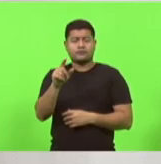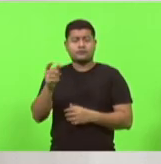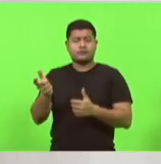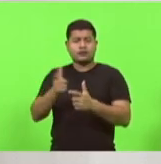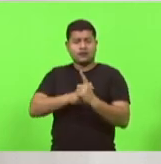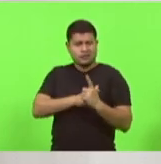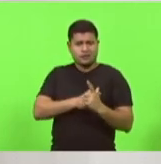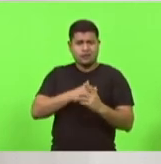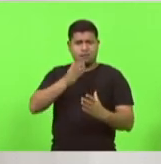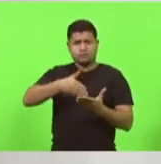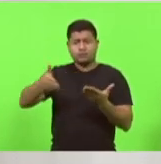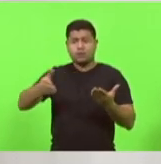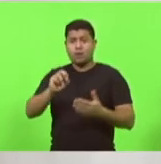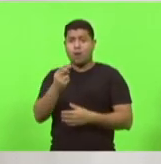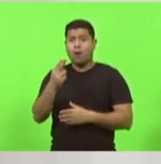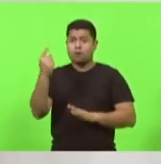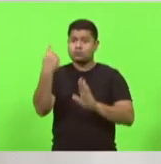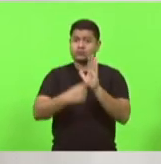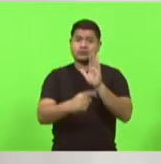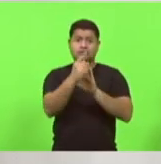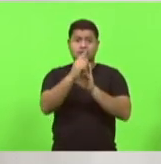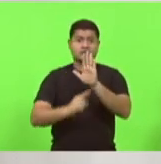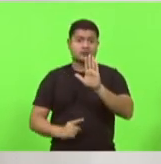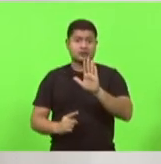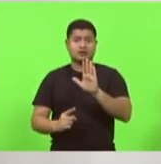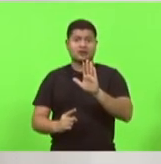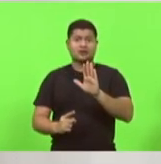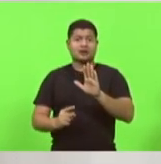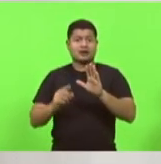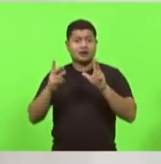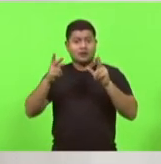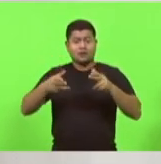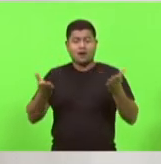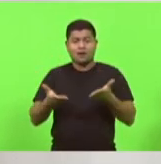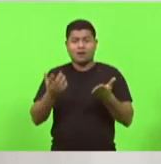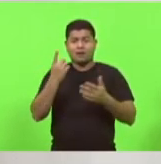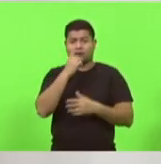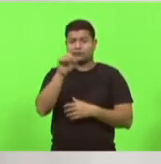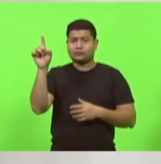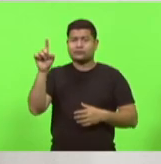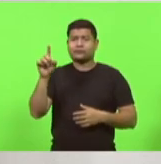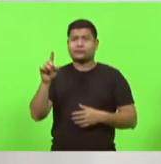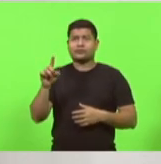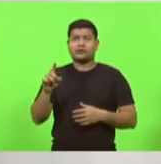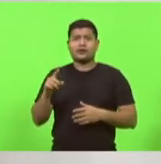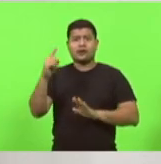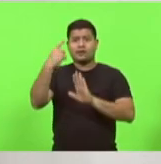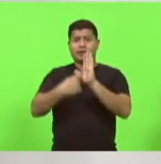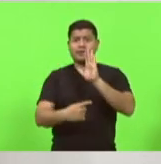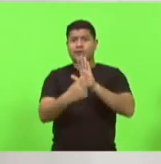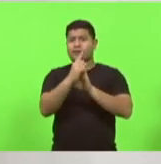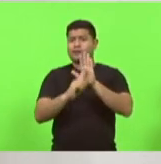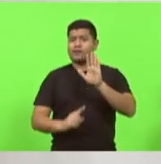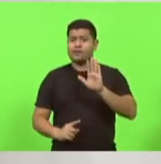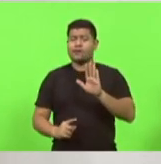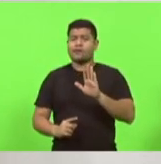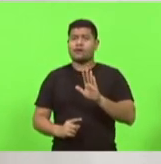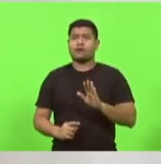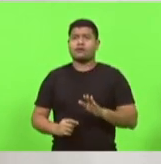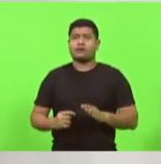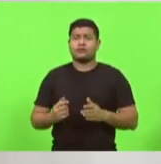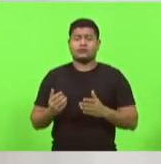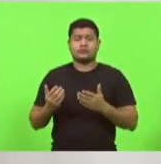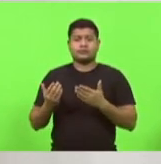de perdoar a dívida, como esse último refis perdoou aqui. Então, o que é o